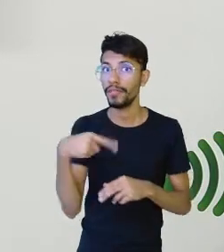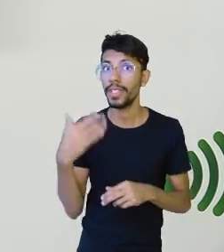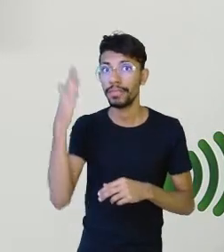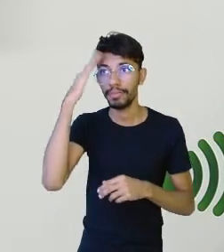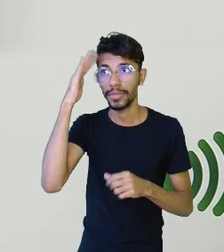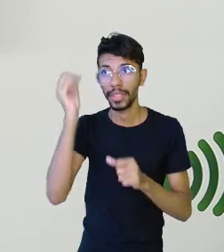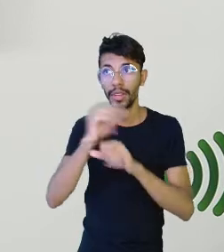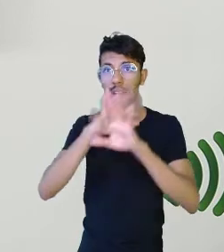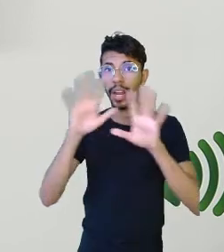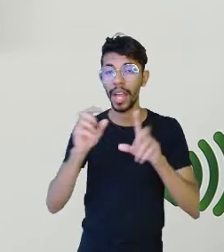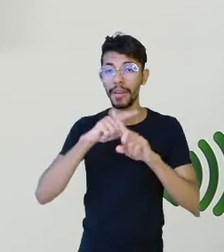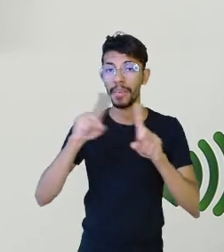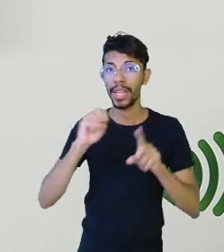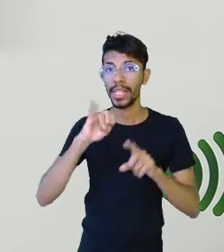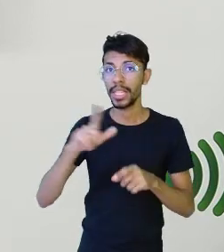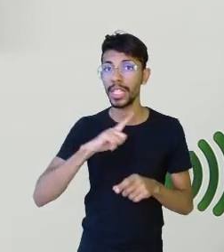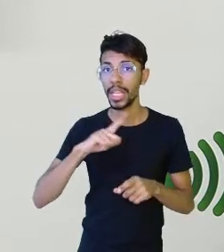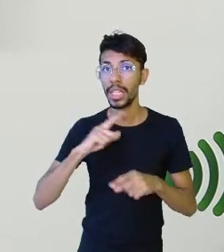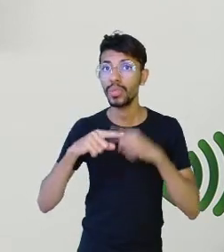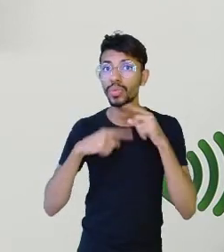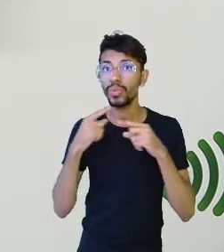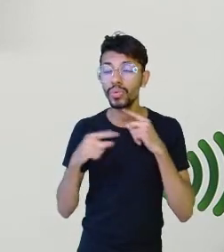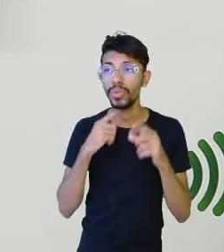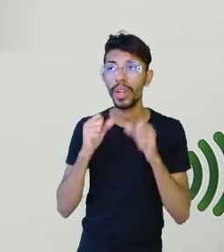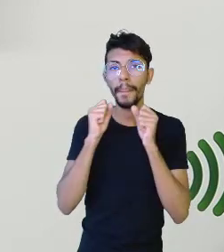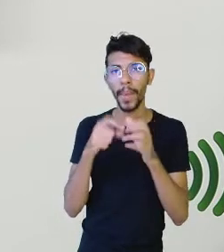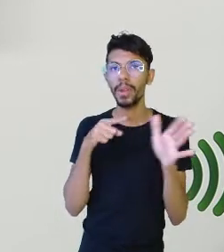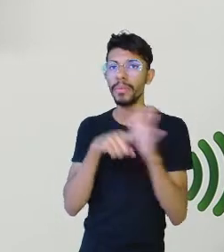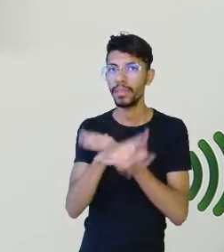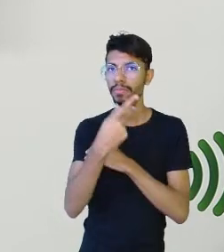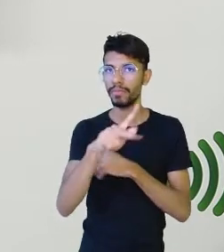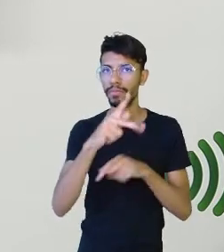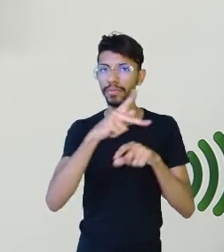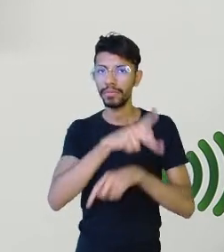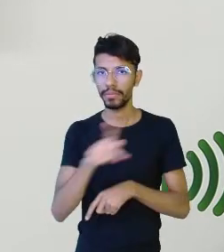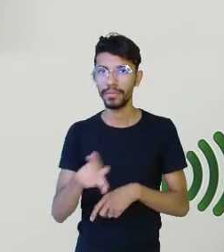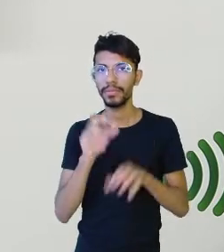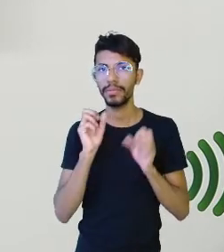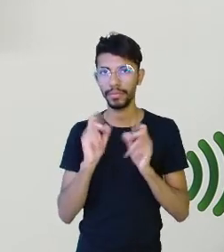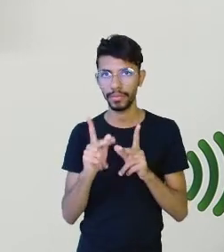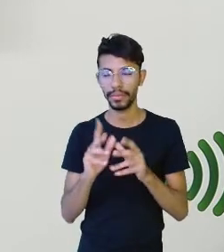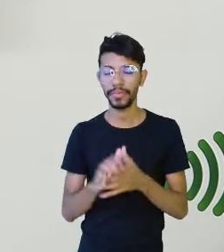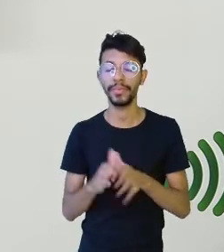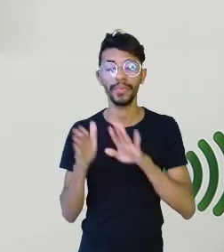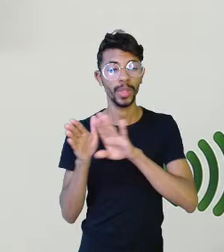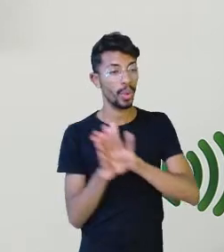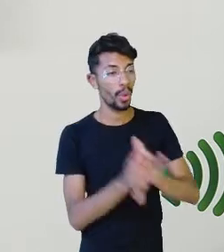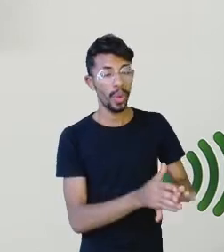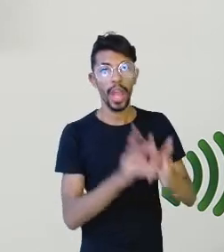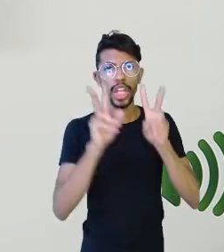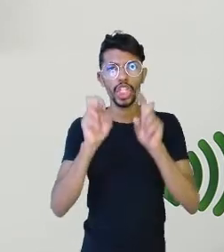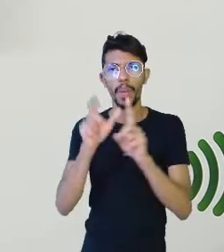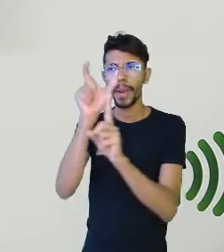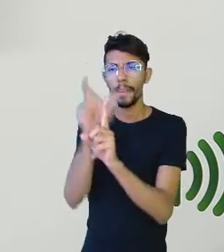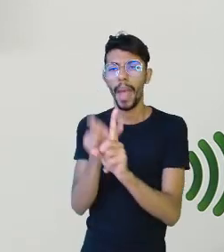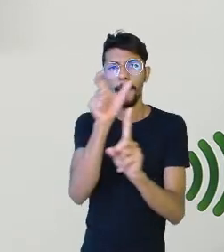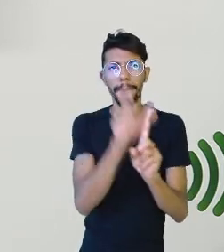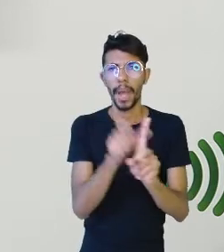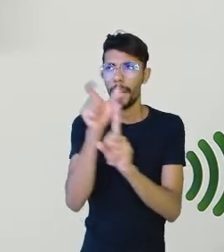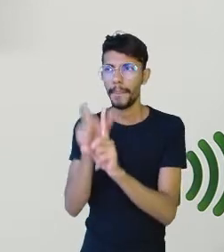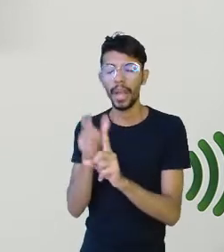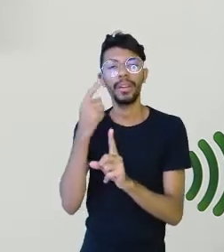dúvida, fala com o teu professor. Vamos ver agora a questão das personagens. O conto, ele contém